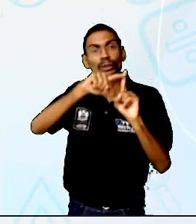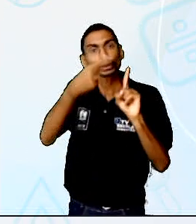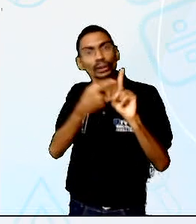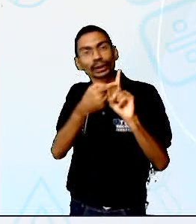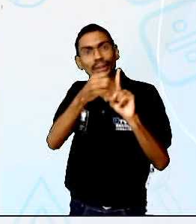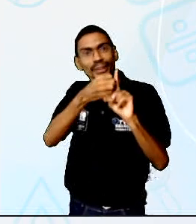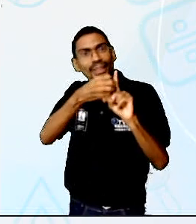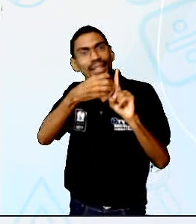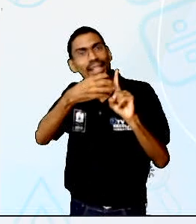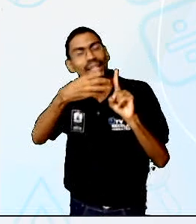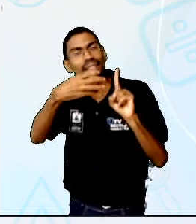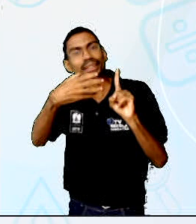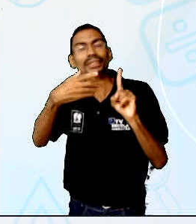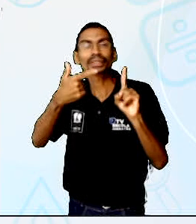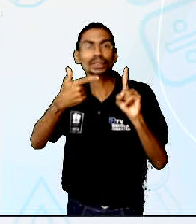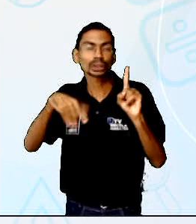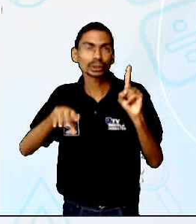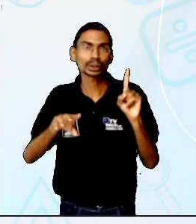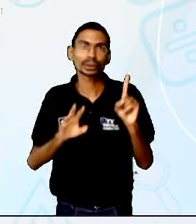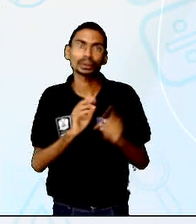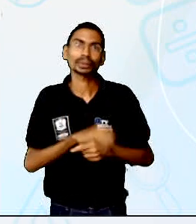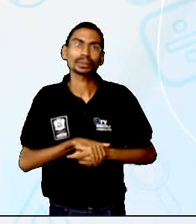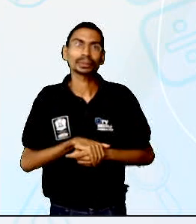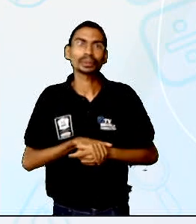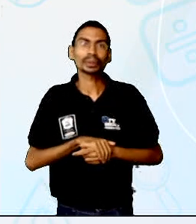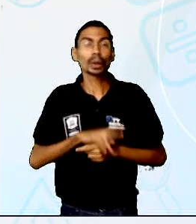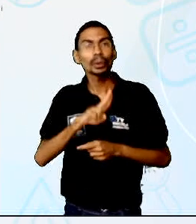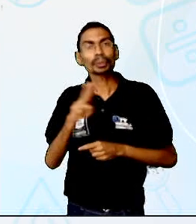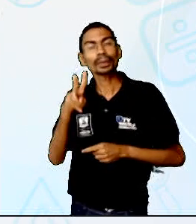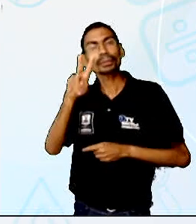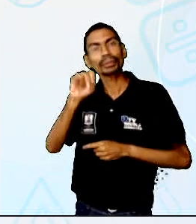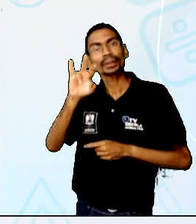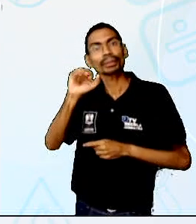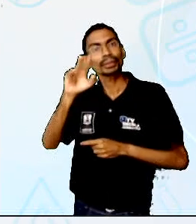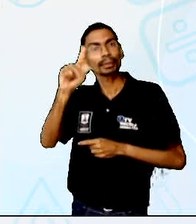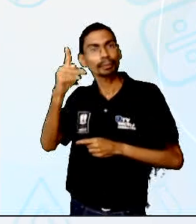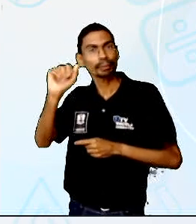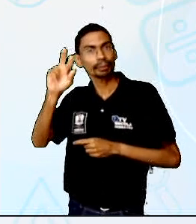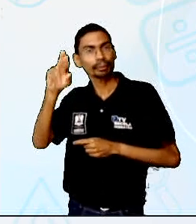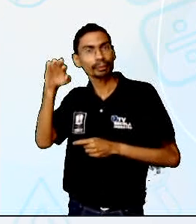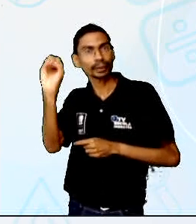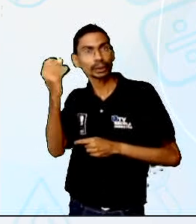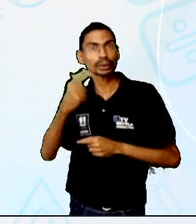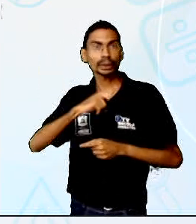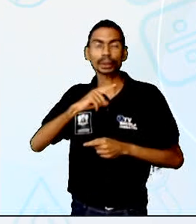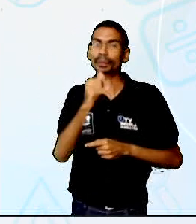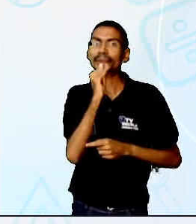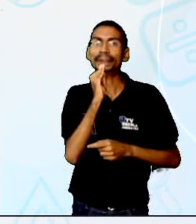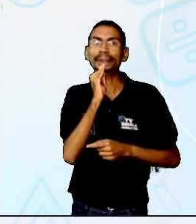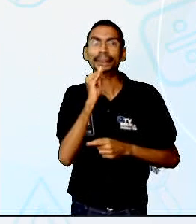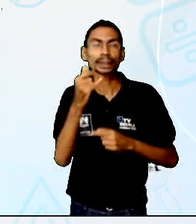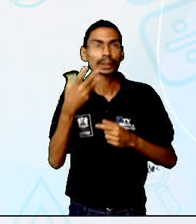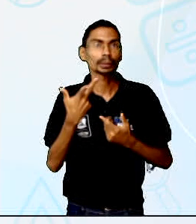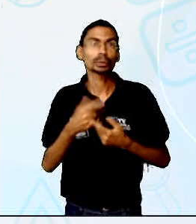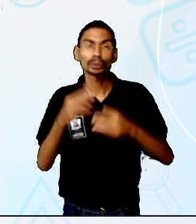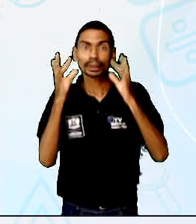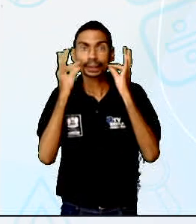animais vivíparos e o seu desenvolvimento é interno. Temos aí o exemplo da leoa, dos leões em